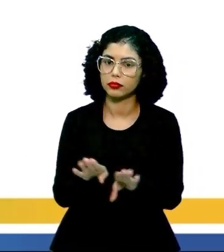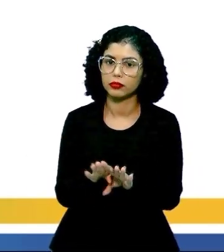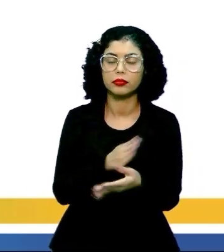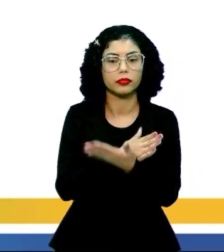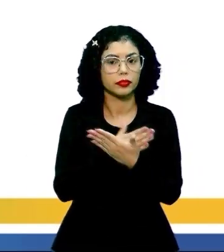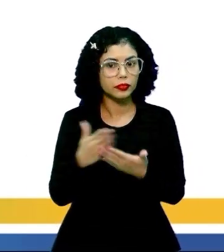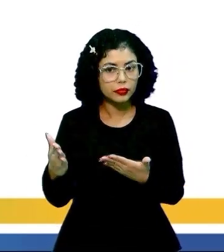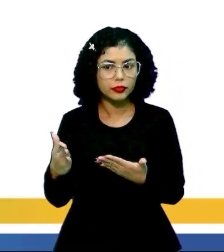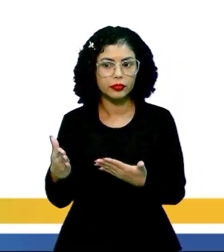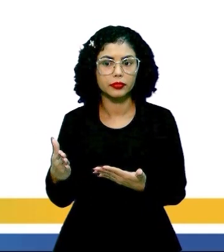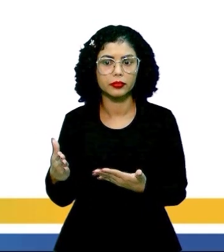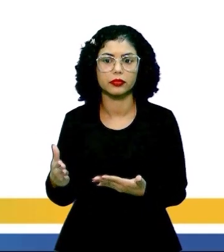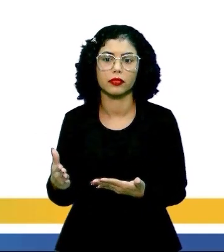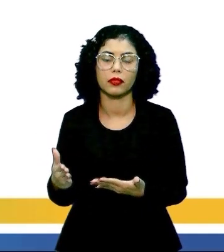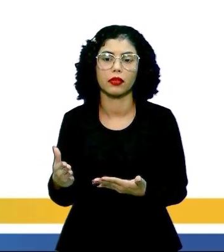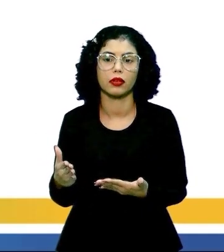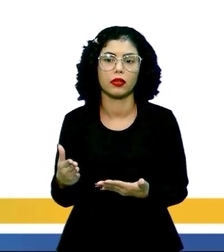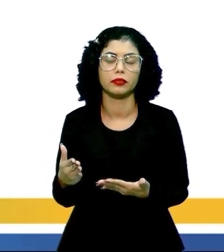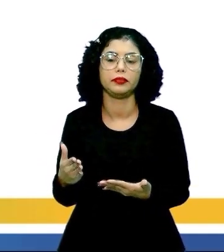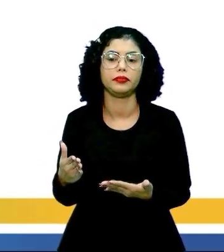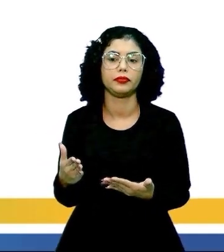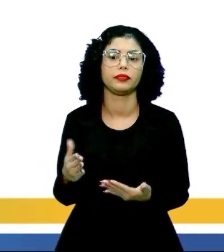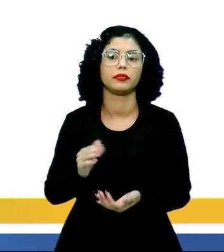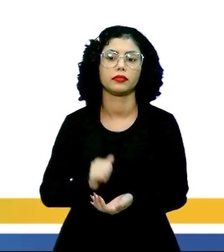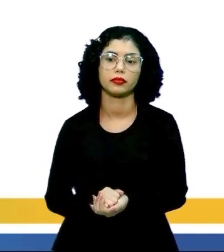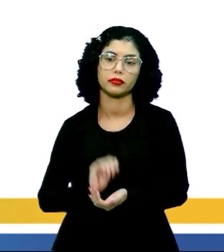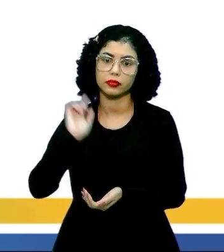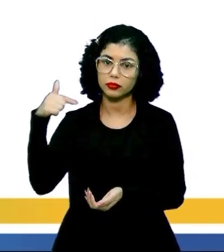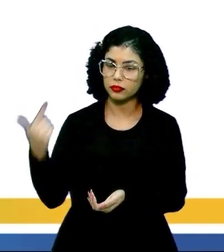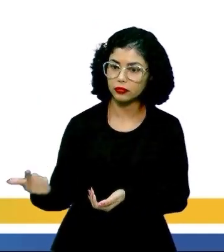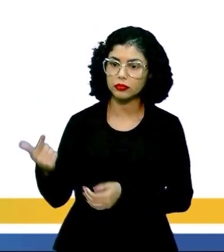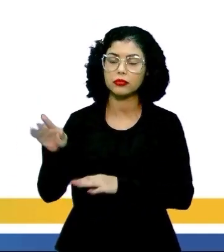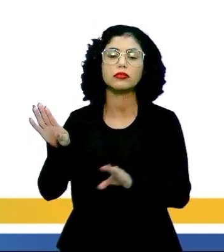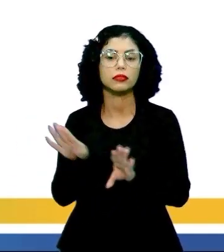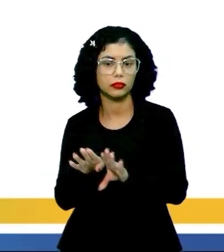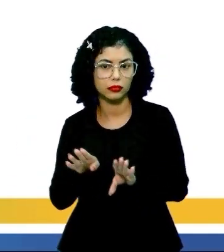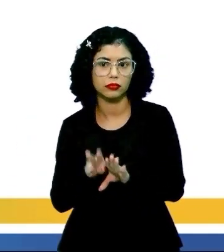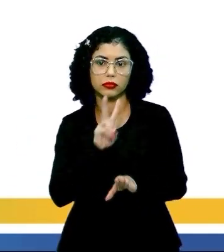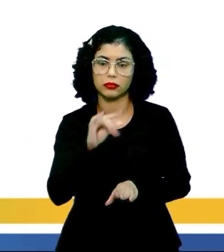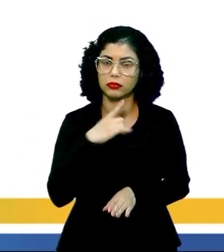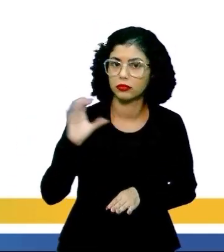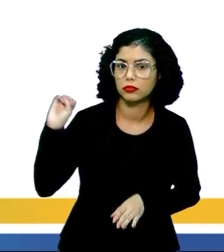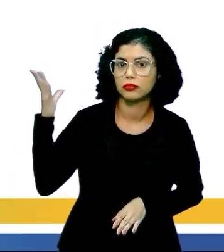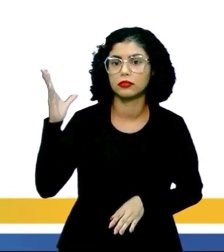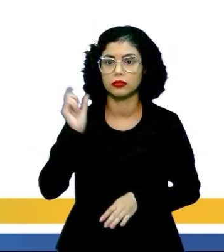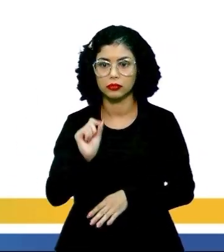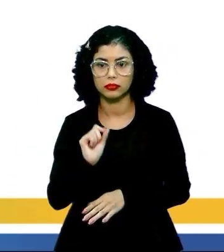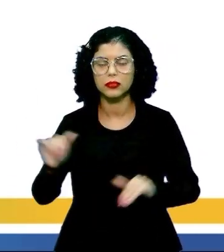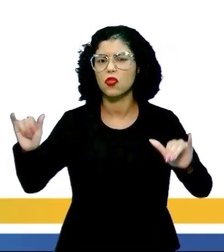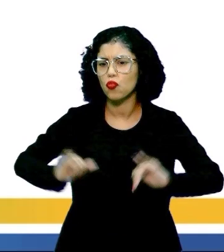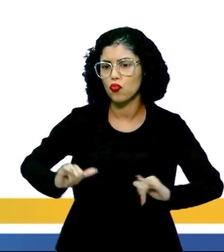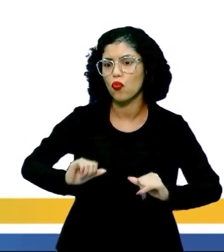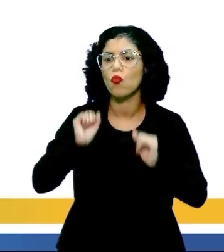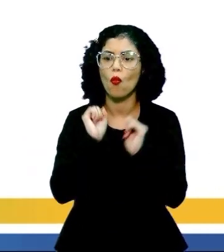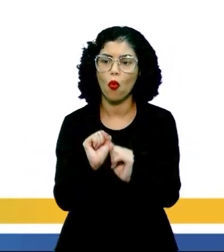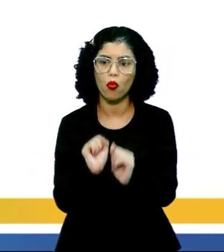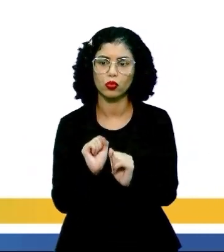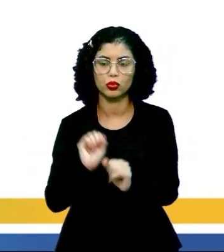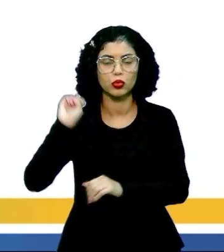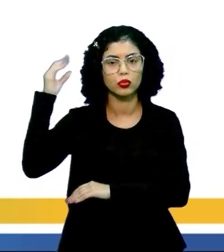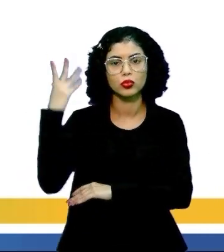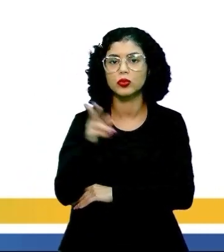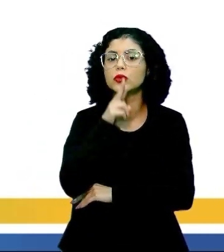inicial para e se desloca para uma outra posição esse deslocamento sofrido ele pode ser calculado